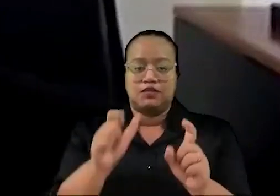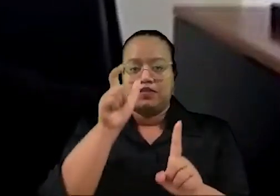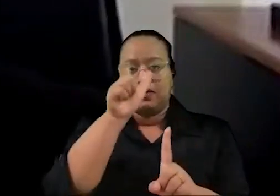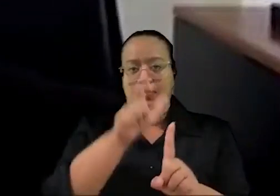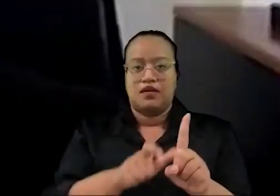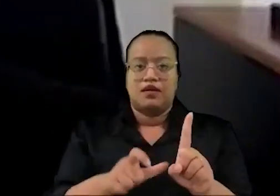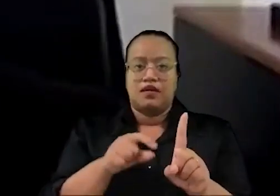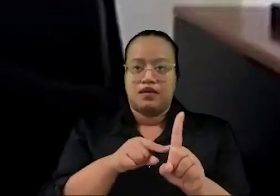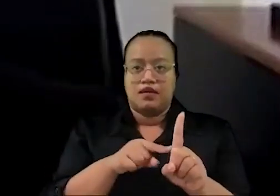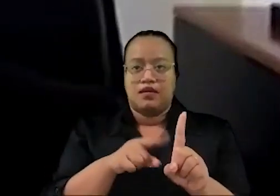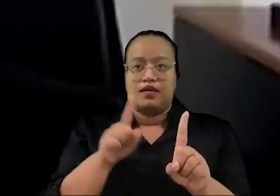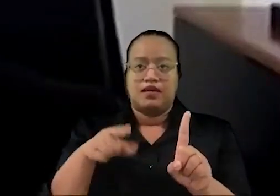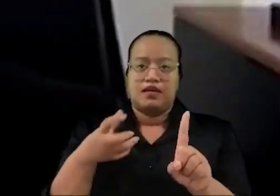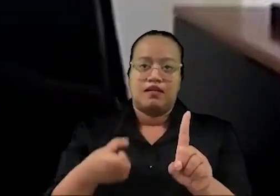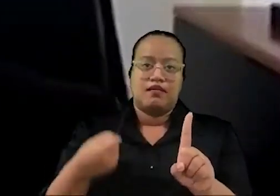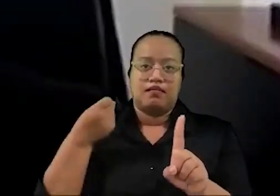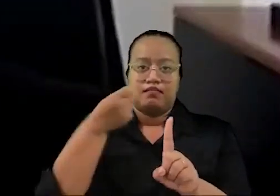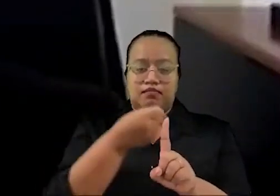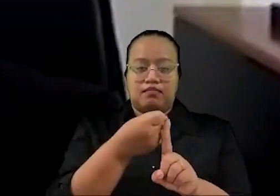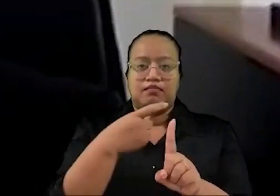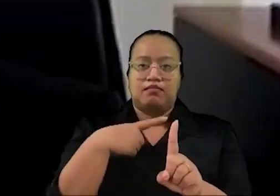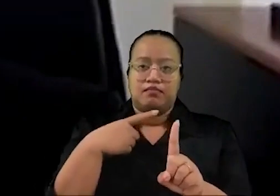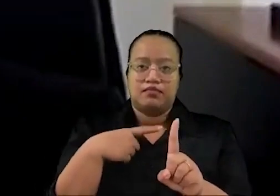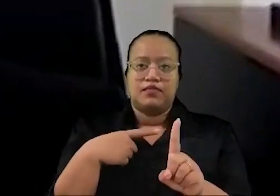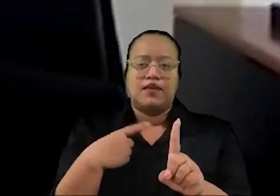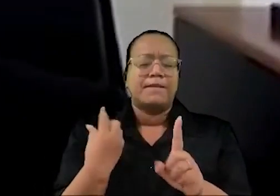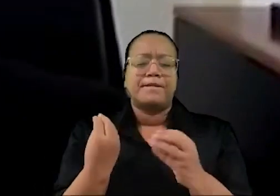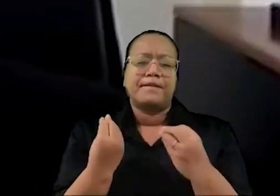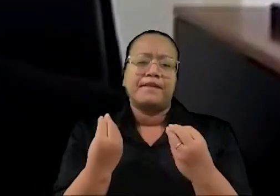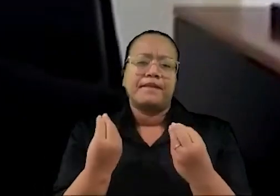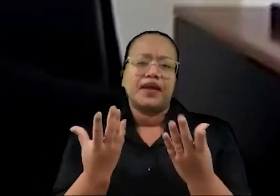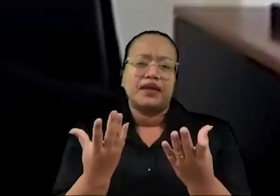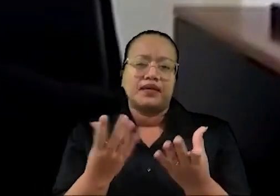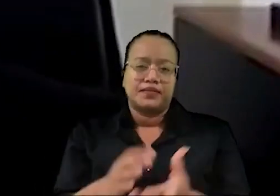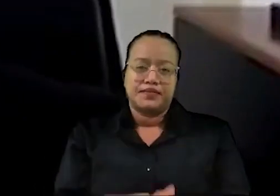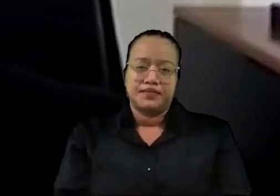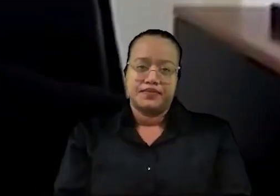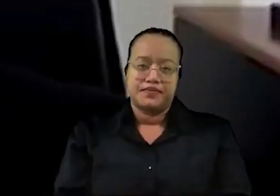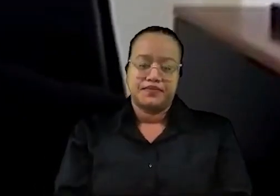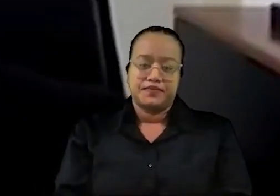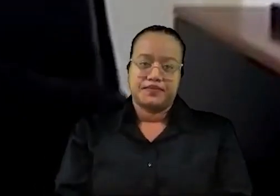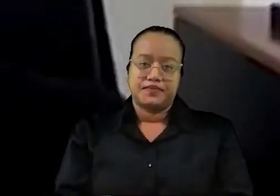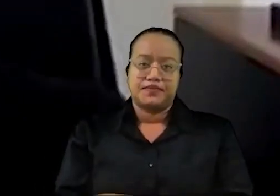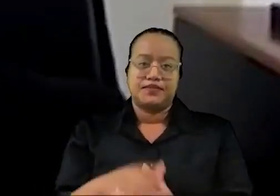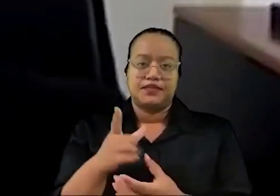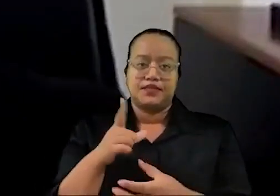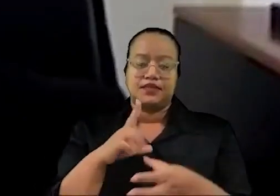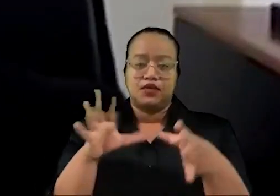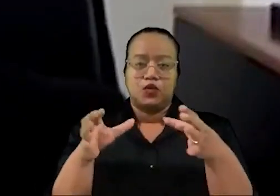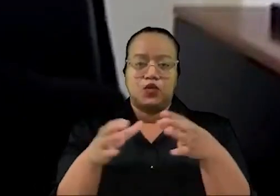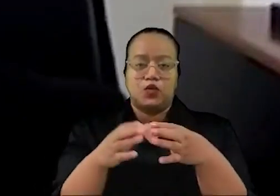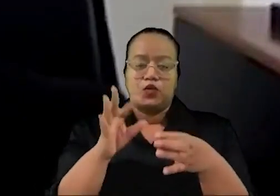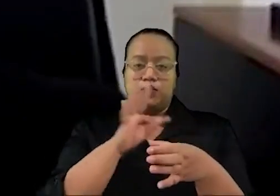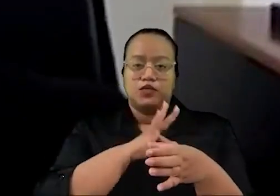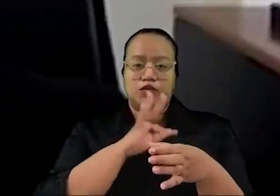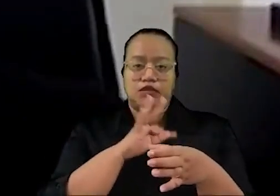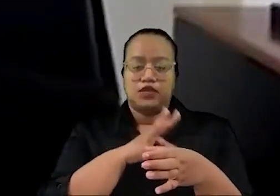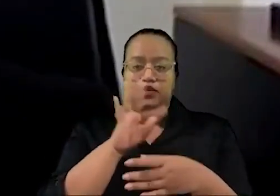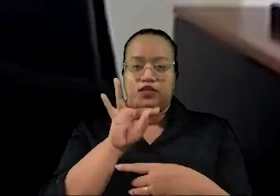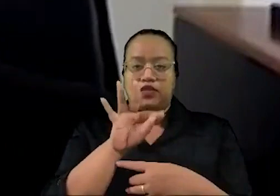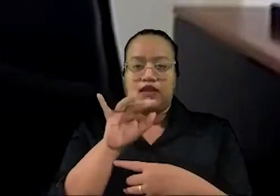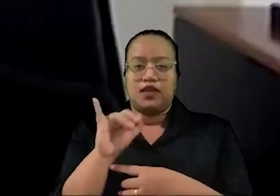que é a ideia desse gestor dos sistemas? Nós temos a equipe técnica da área de TI, que entende da